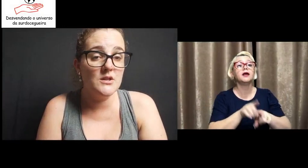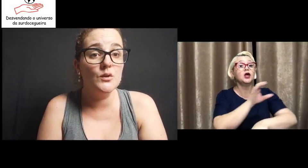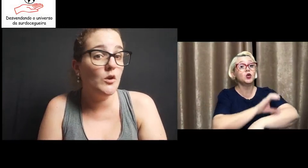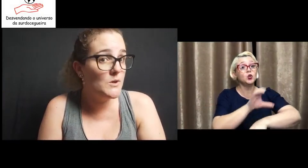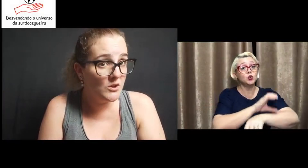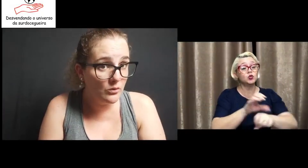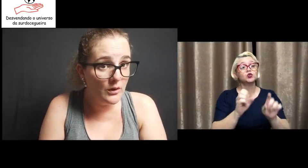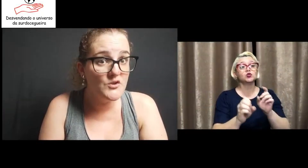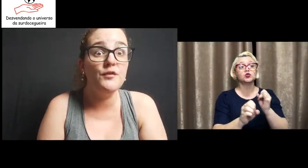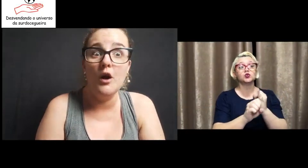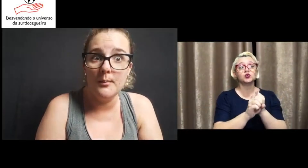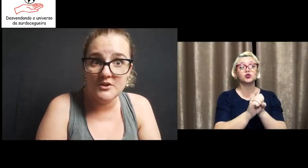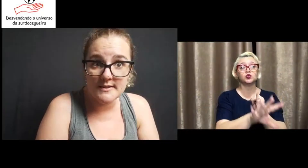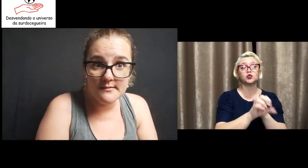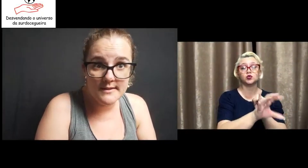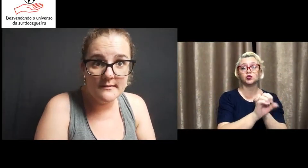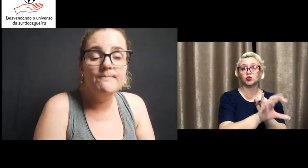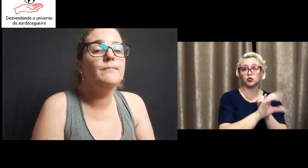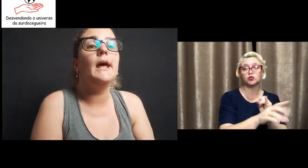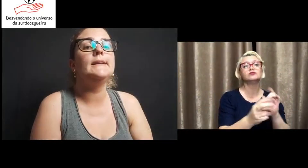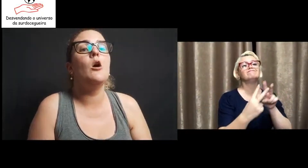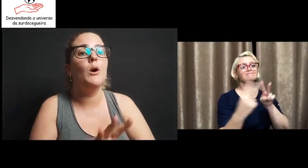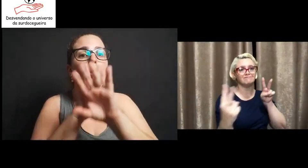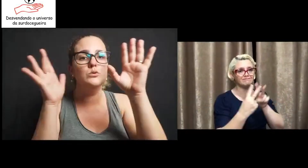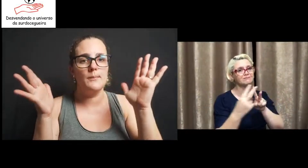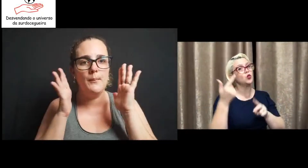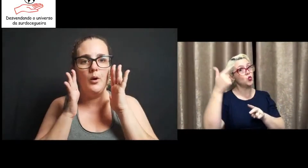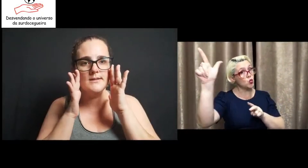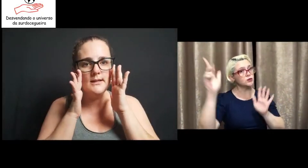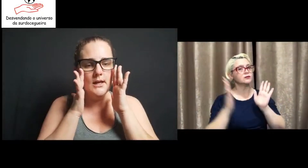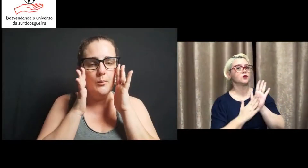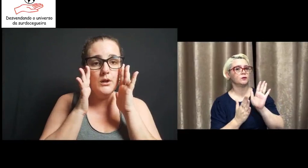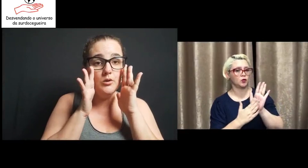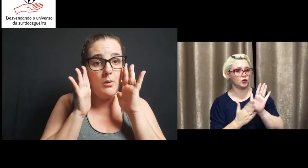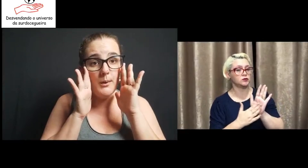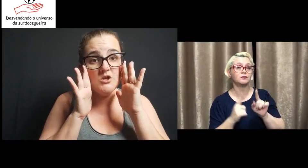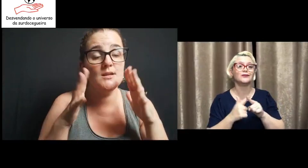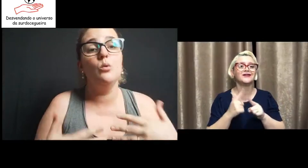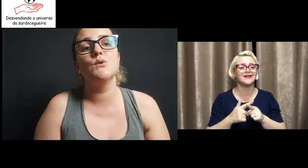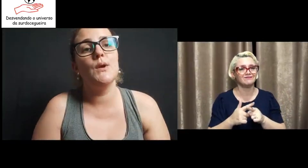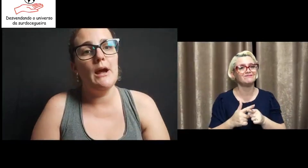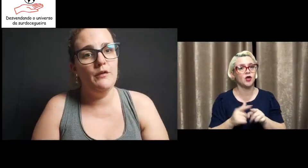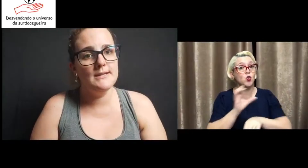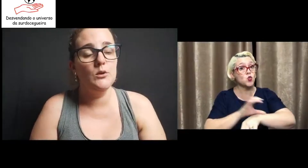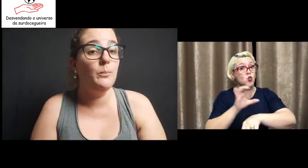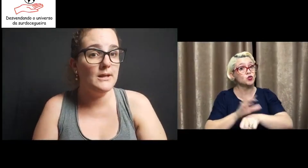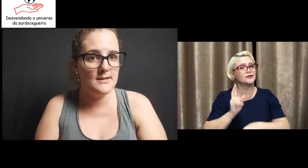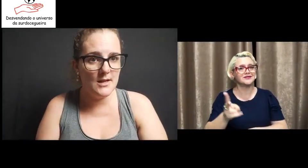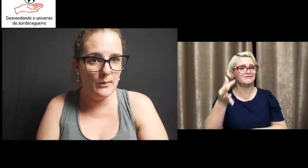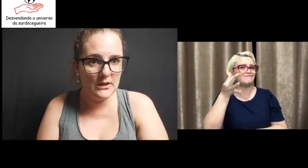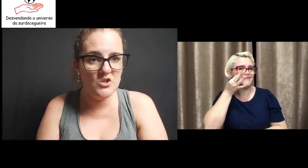de instrutor mediador de forma à distância, né? Então, é uma outra proposta, porque normalmente esse curso ele é